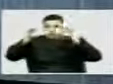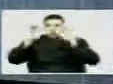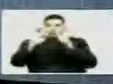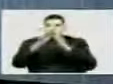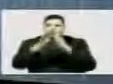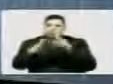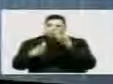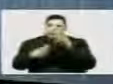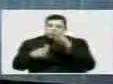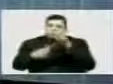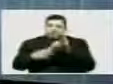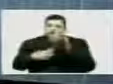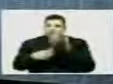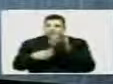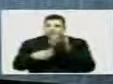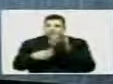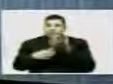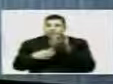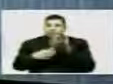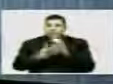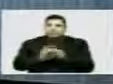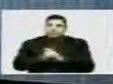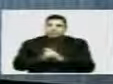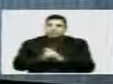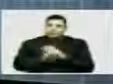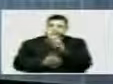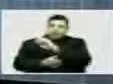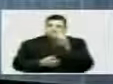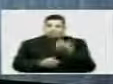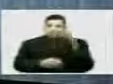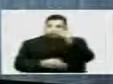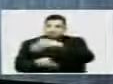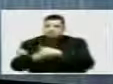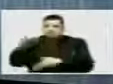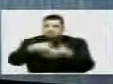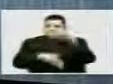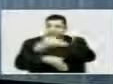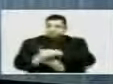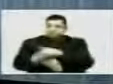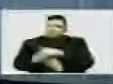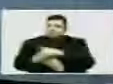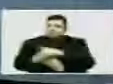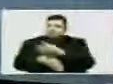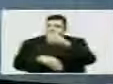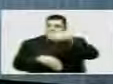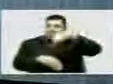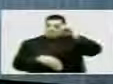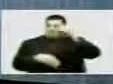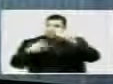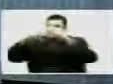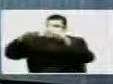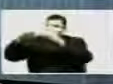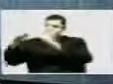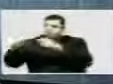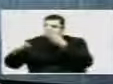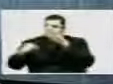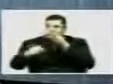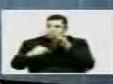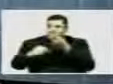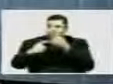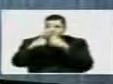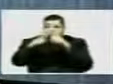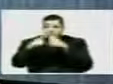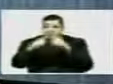desde lá manifestei de que não participarei dessa ida a Brasília para